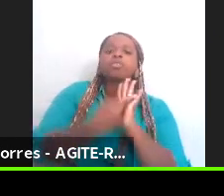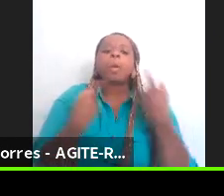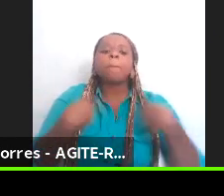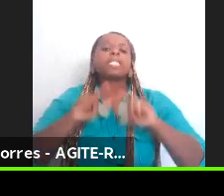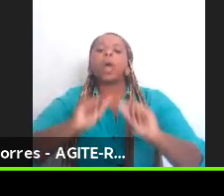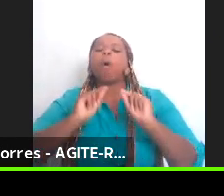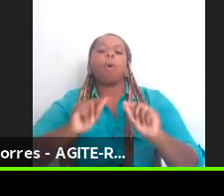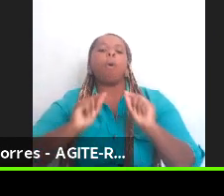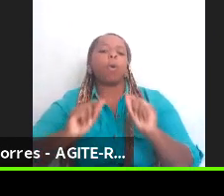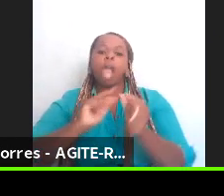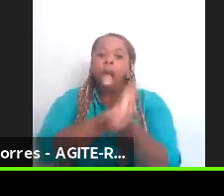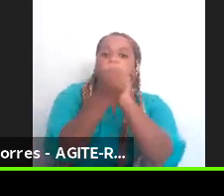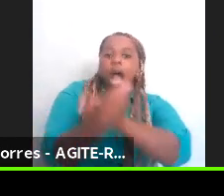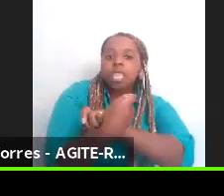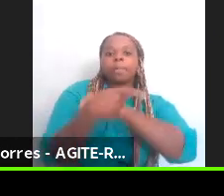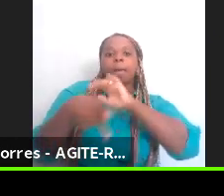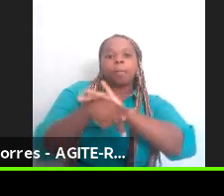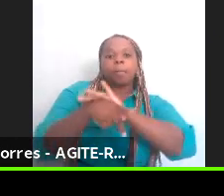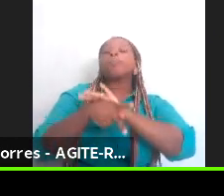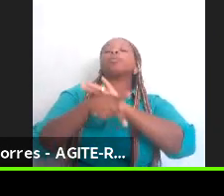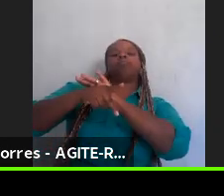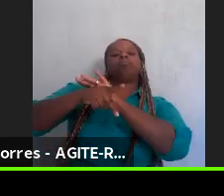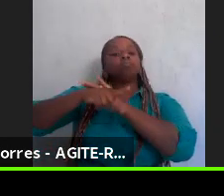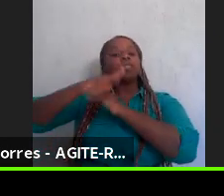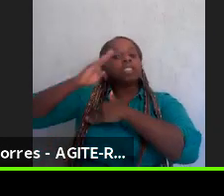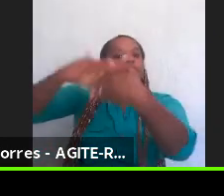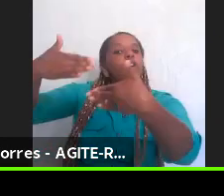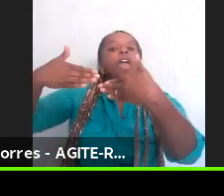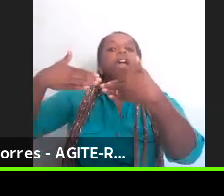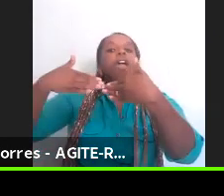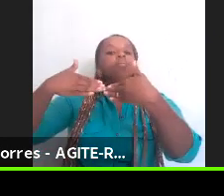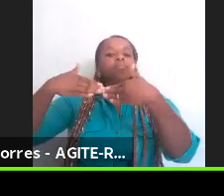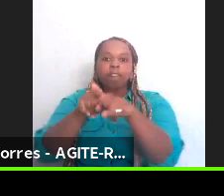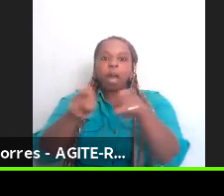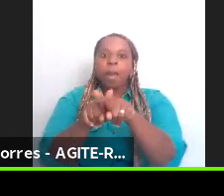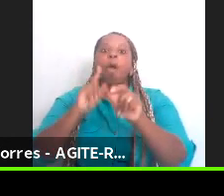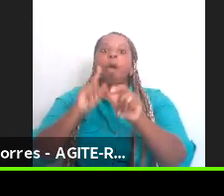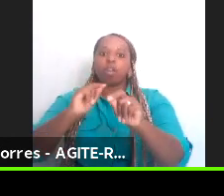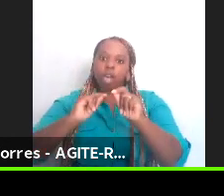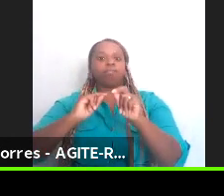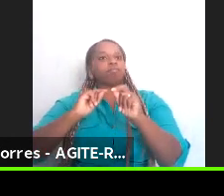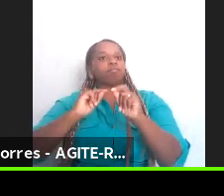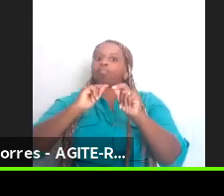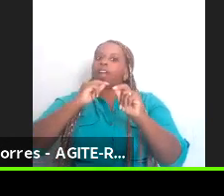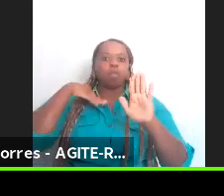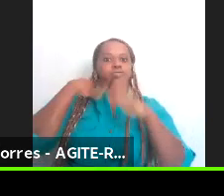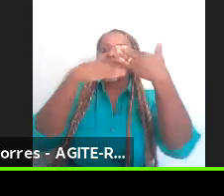se adaptar / desenvolver para não ser engolido pelo avanço tecnológico?